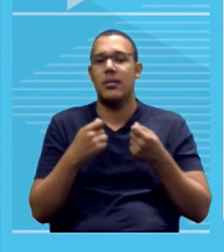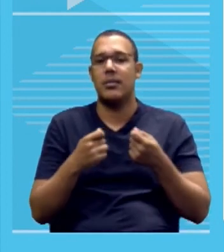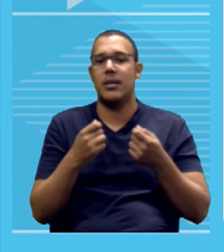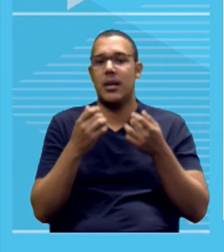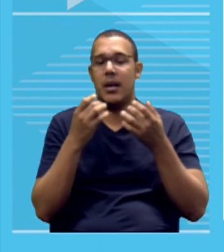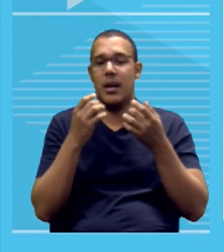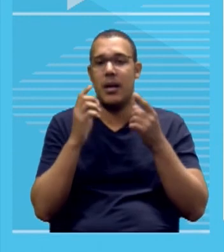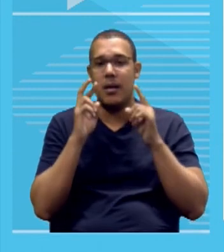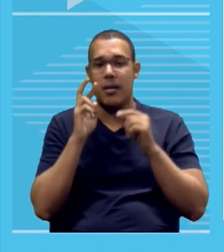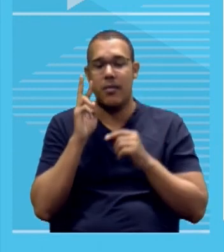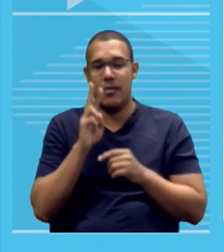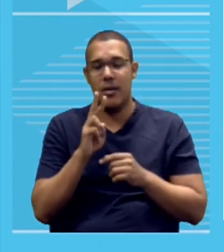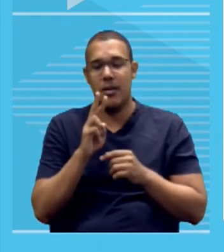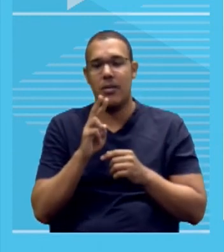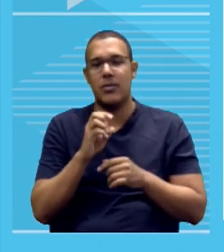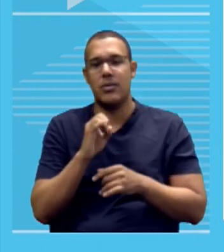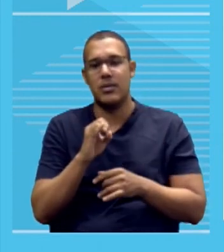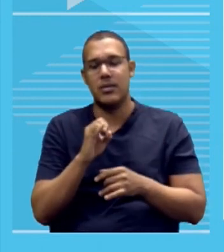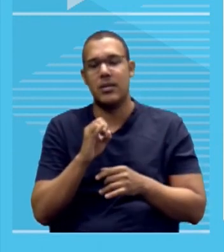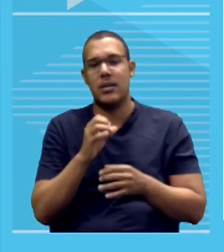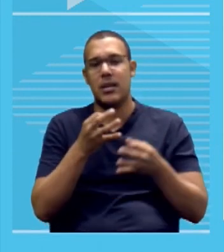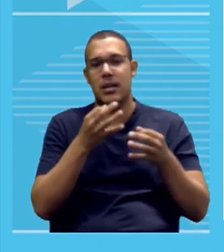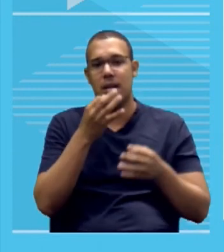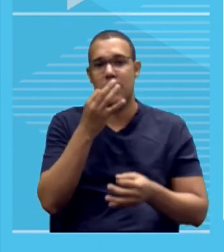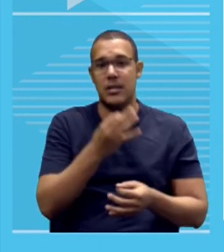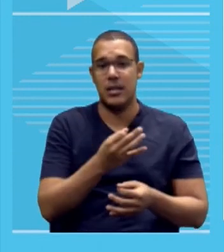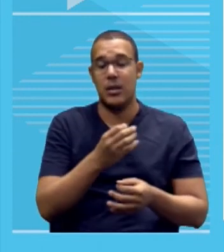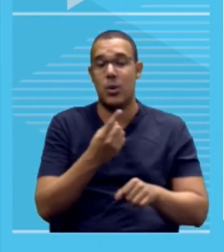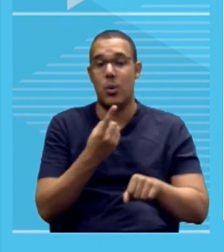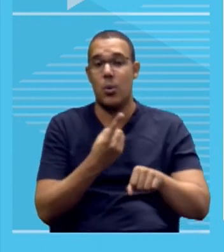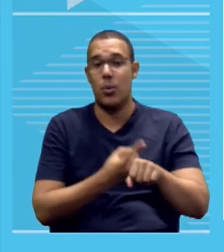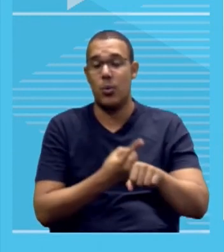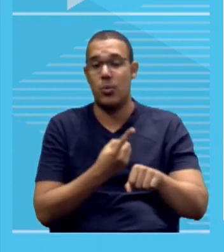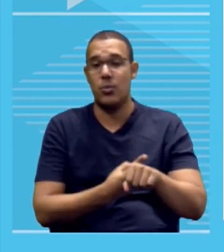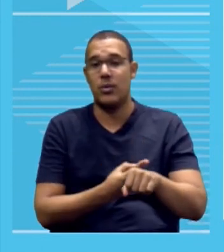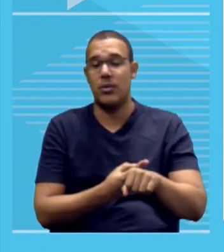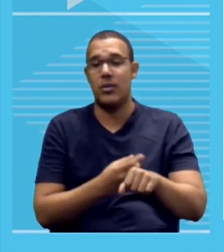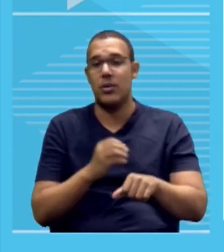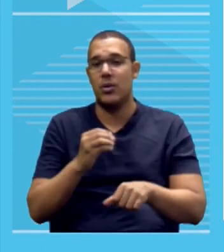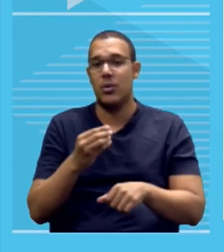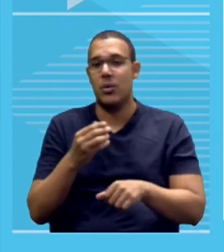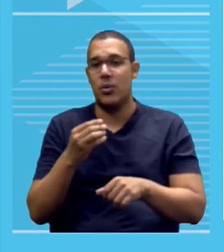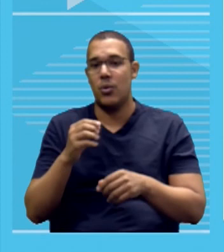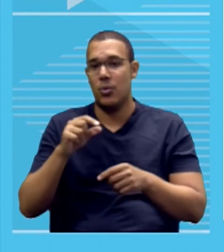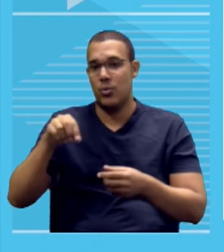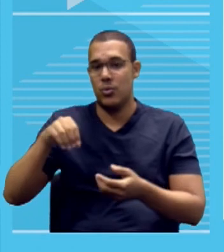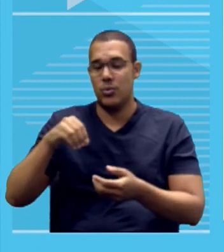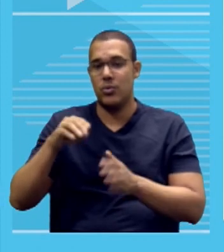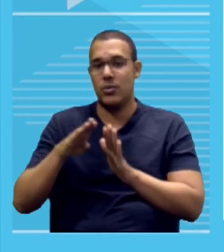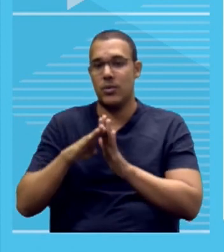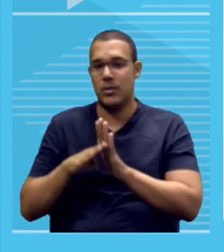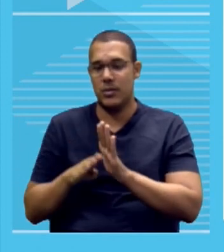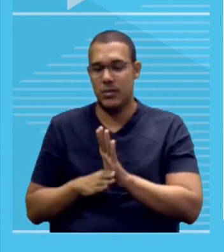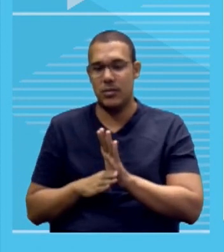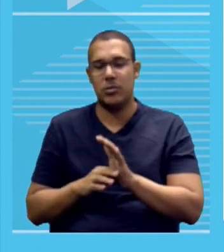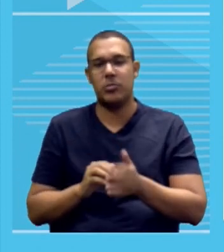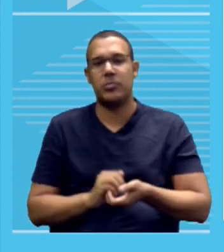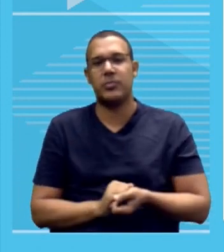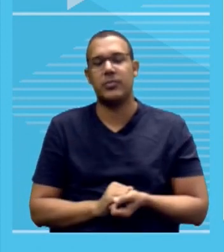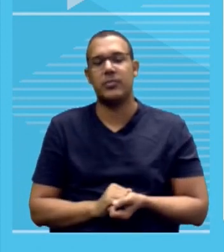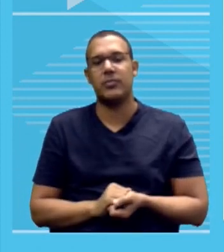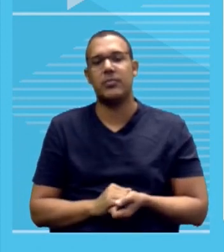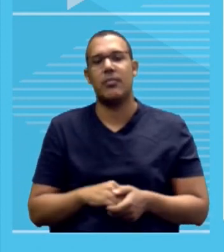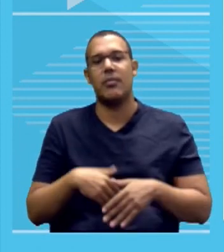as proporções você acertou o tempo se você acertou nos sabores E por aí vai então a receita